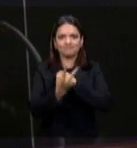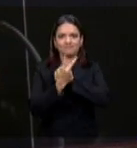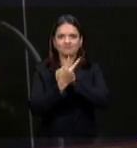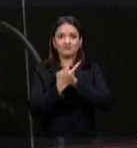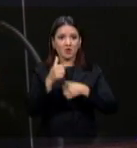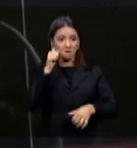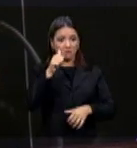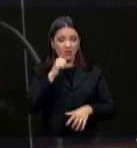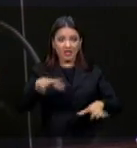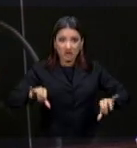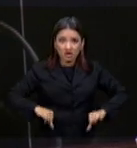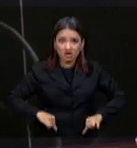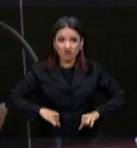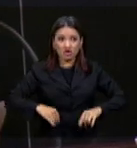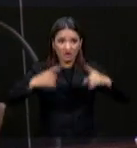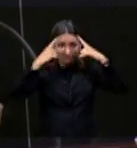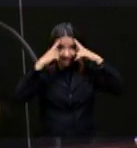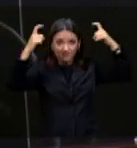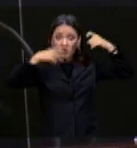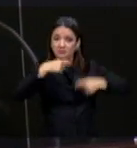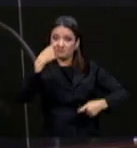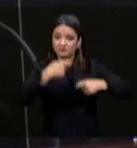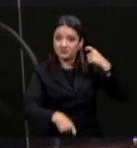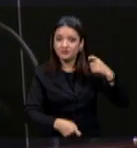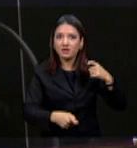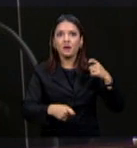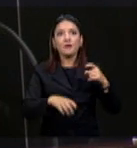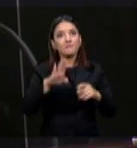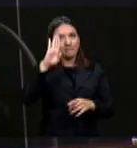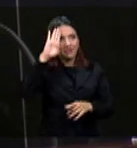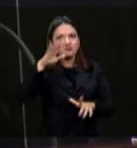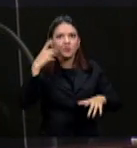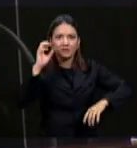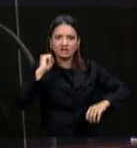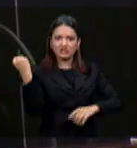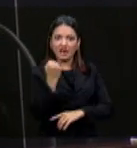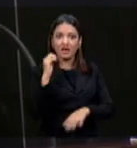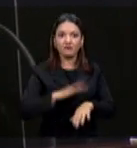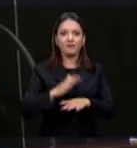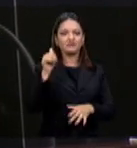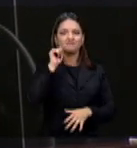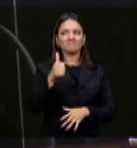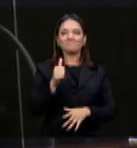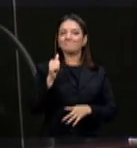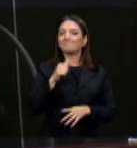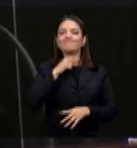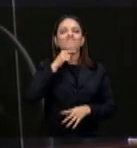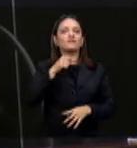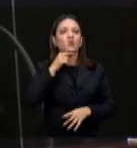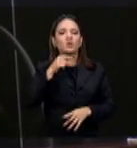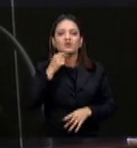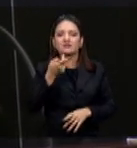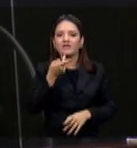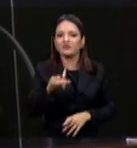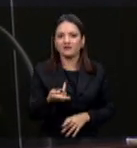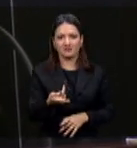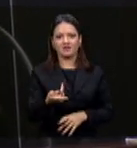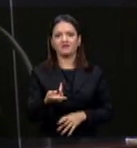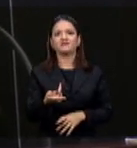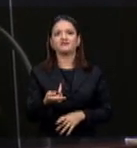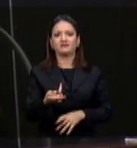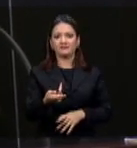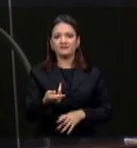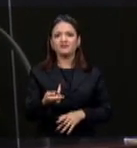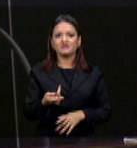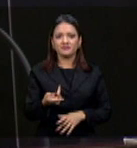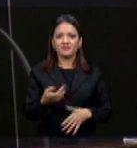por violência sexual, principalmente nos casos mais graves, tem muita dificuldade em falar sobre o assunto. E aí eu não vou entrar, já vou entrar nesse mérito